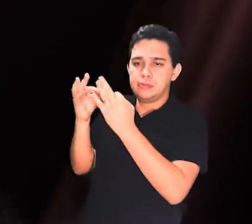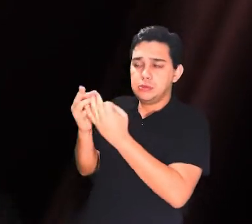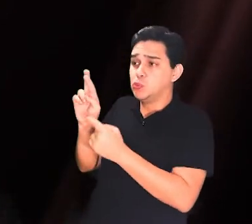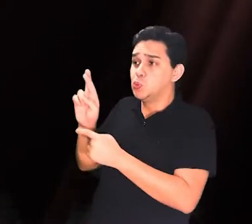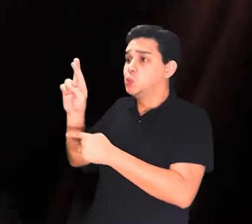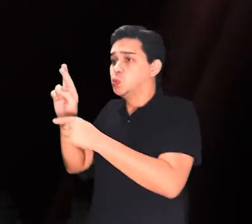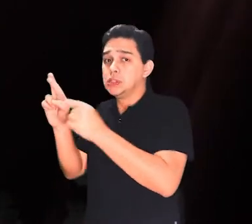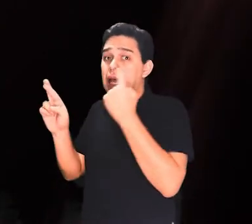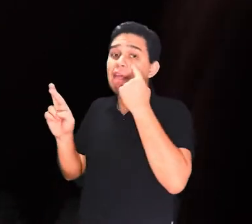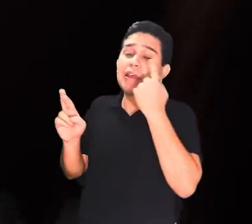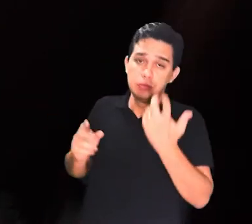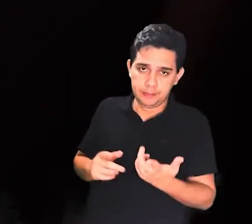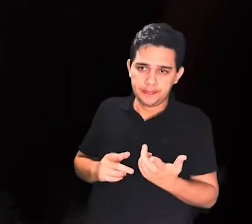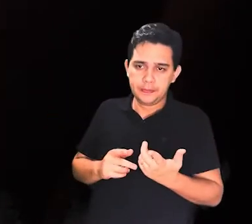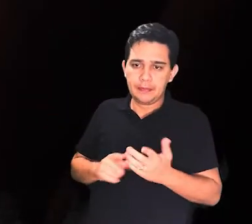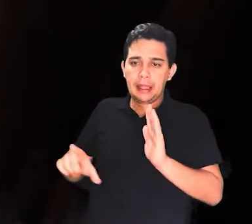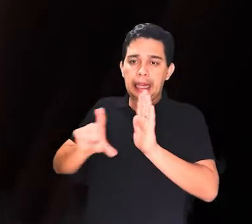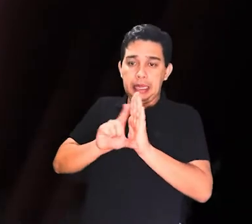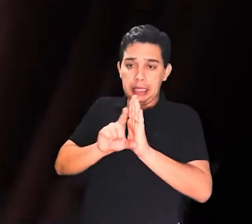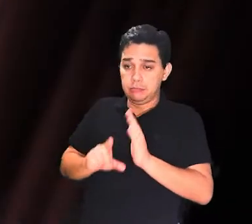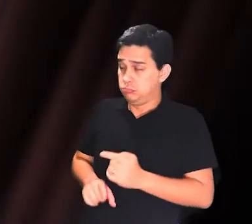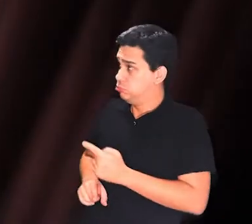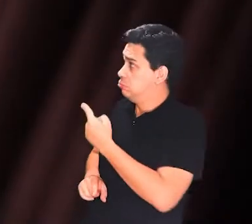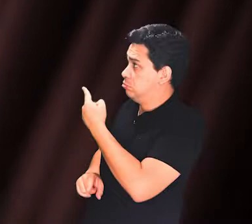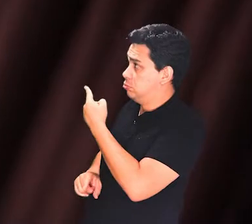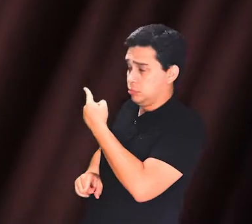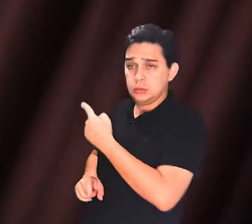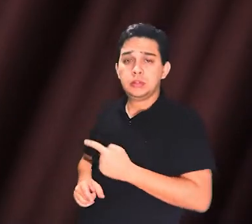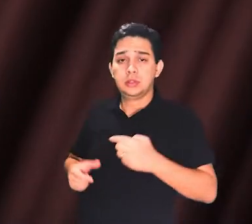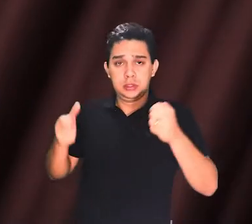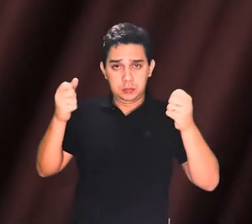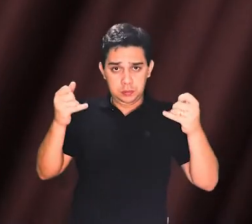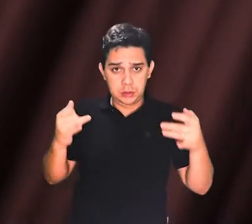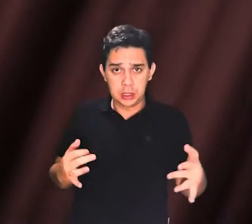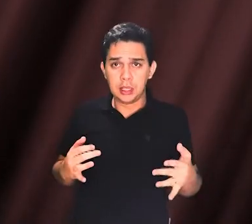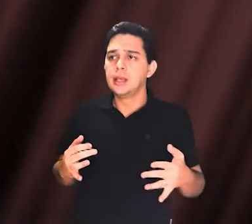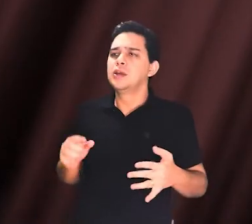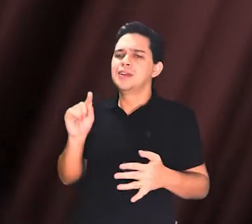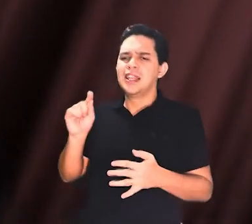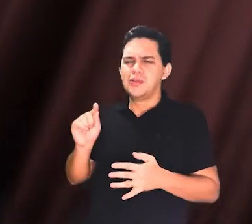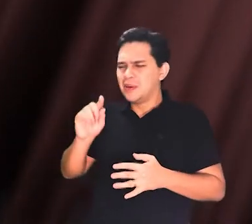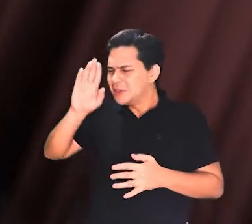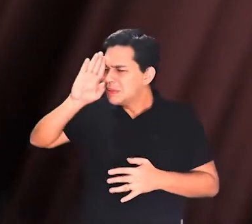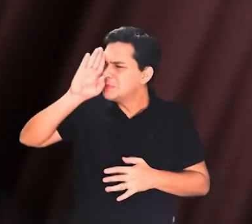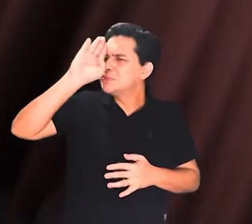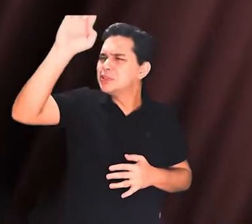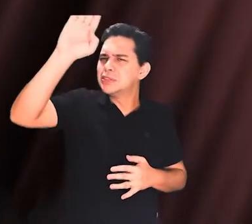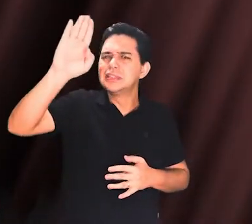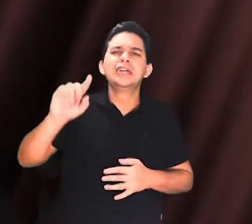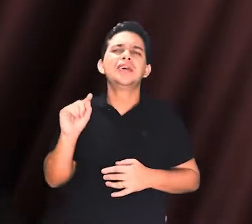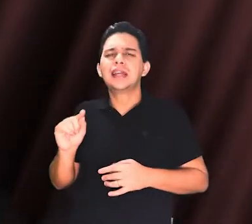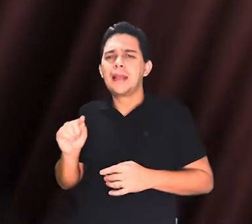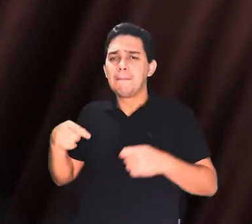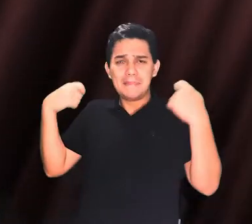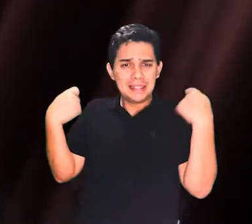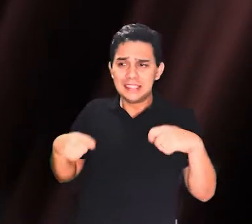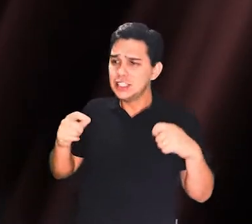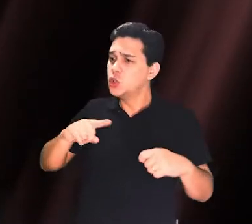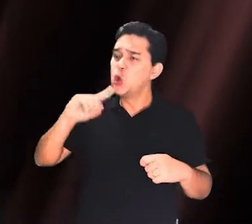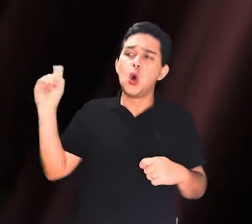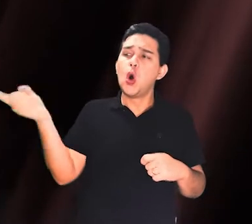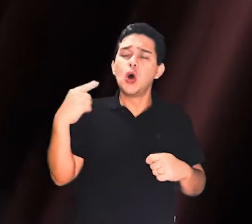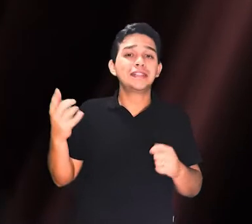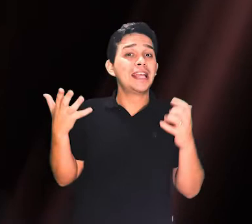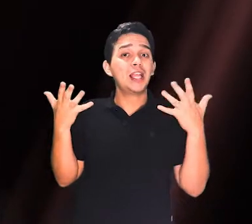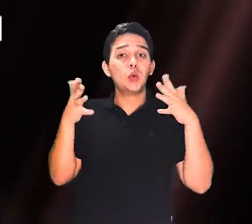dos princípios mais importantes é justamente a inclusão da pessoa na sociedade. A Lei Brasileira de Inclusão, no seu artigo 31,